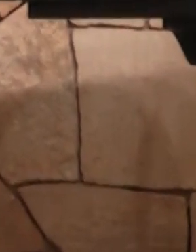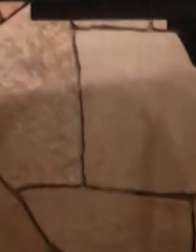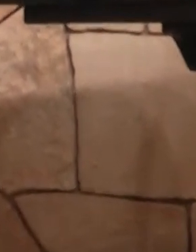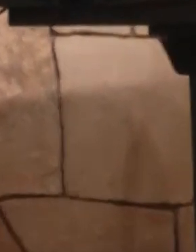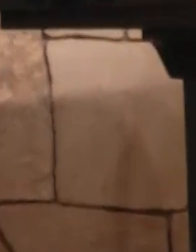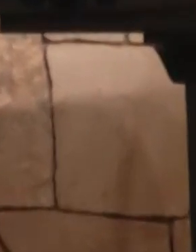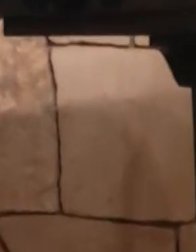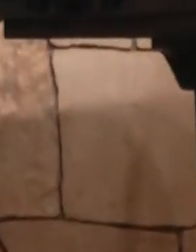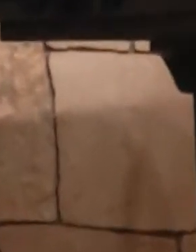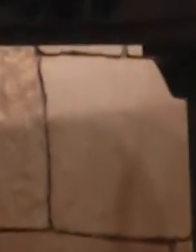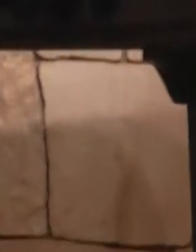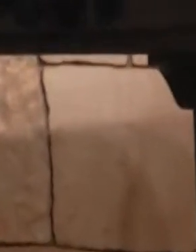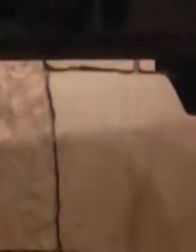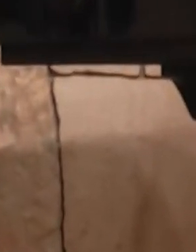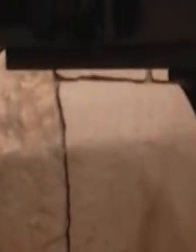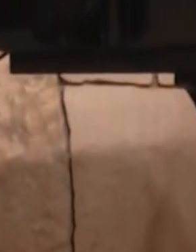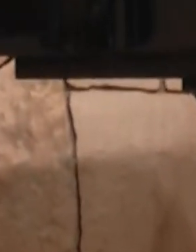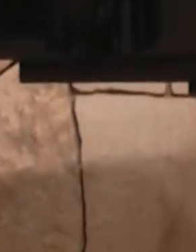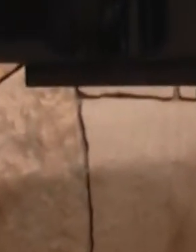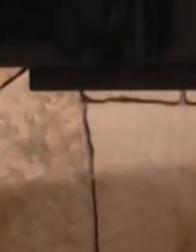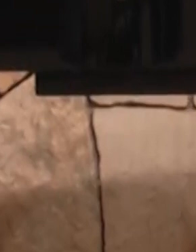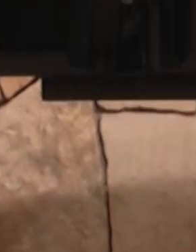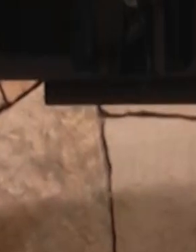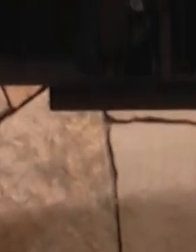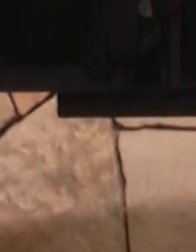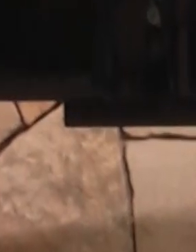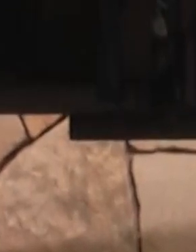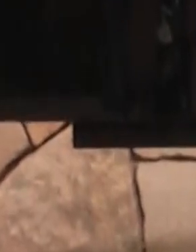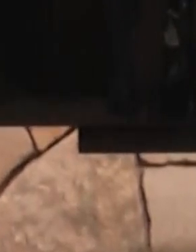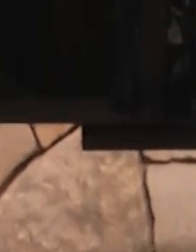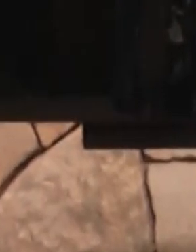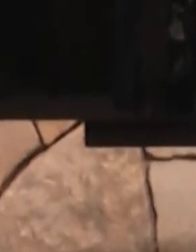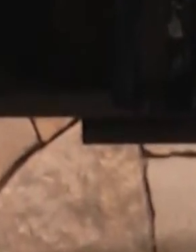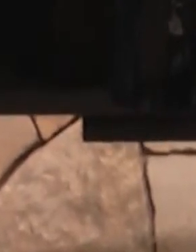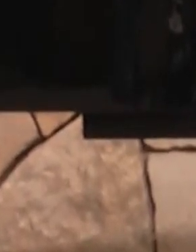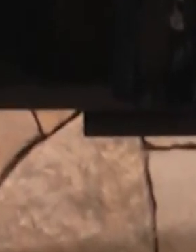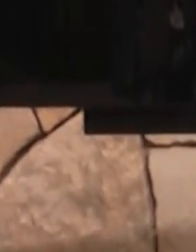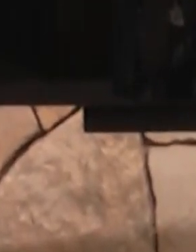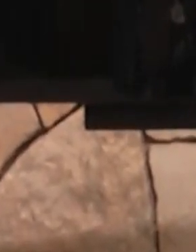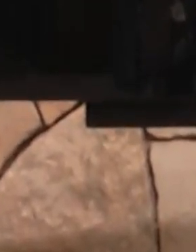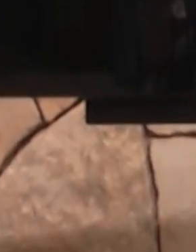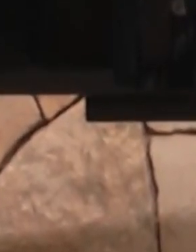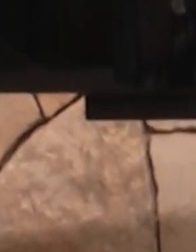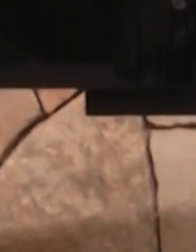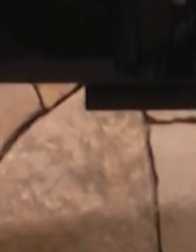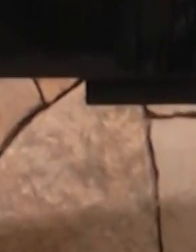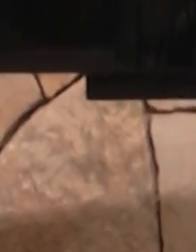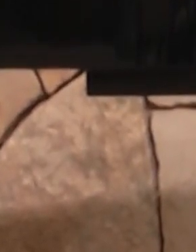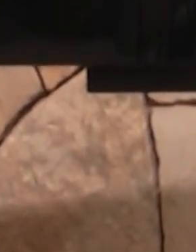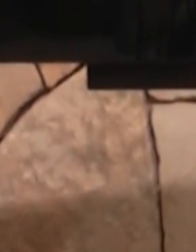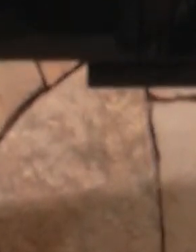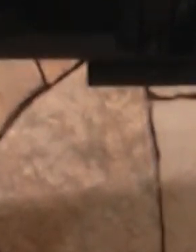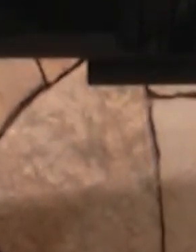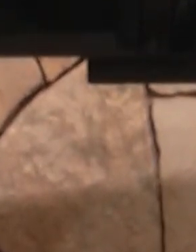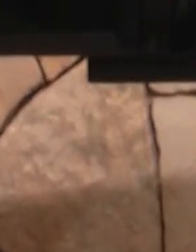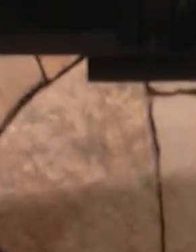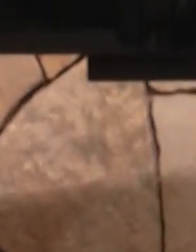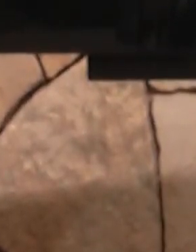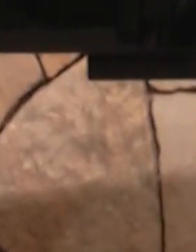anos. E ao longo desse tempo, várias pessoas, vários surdos passaram por esse